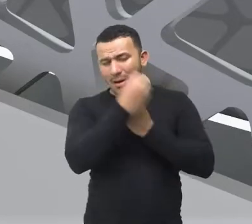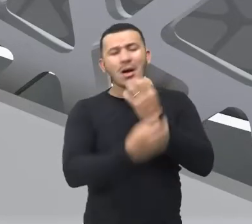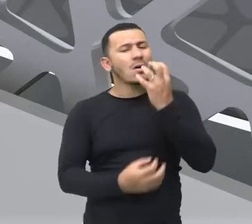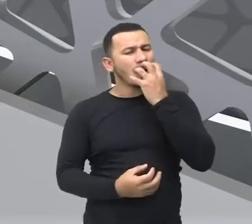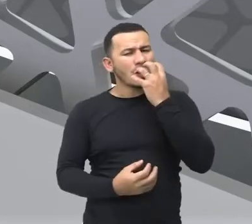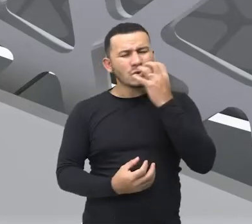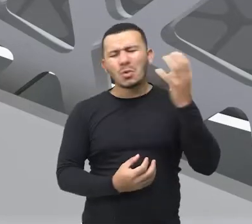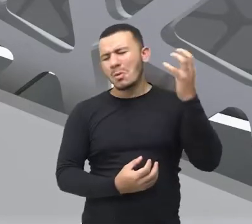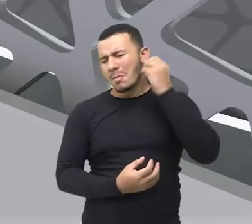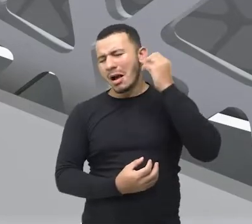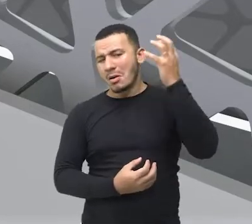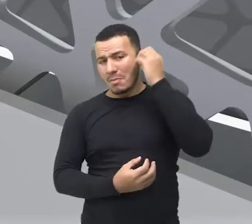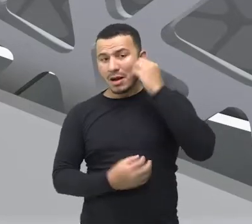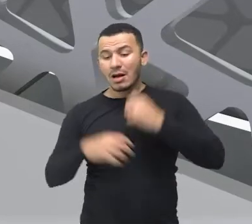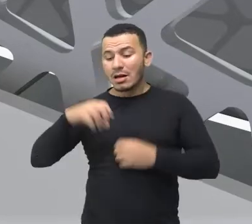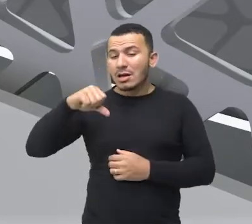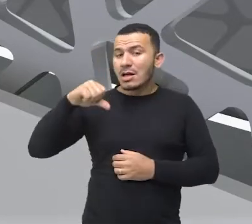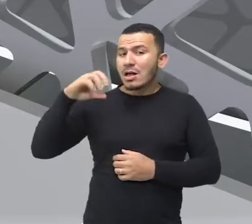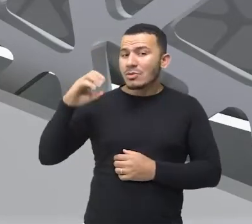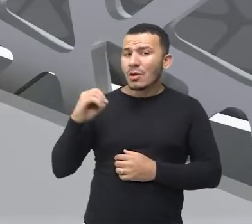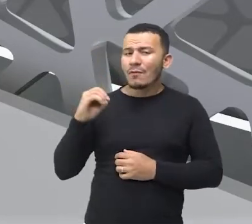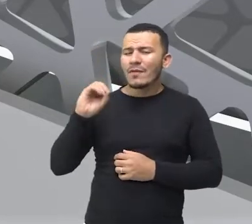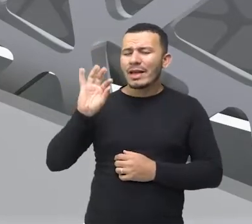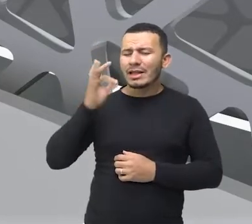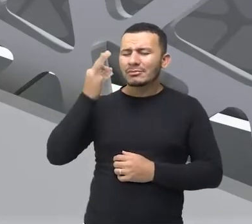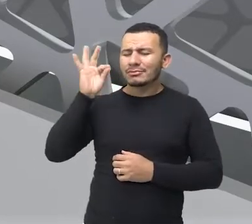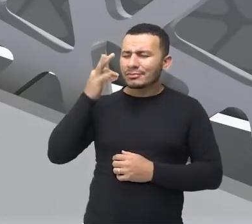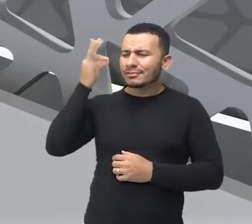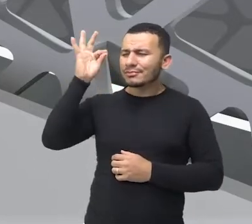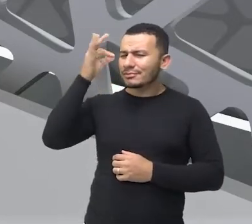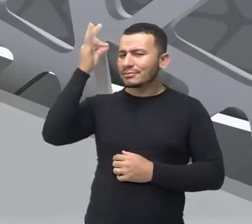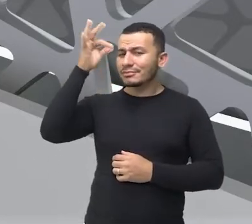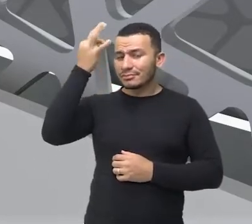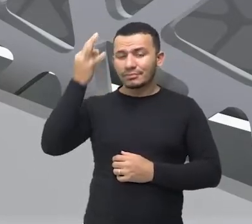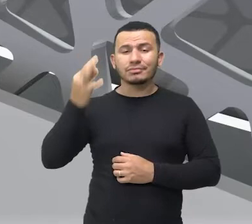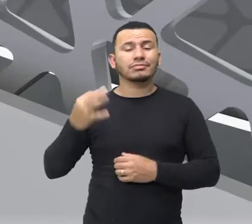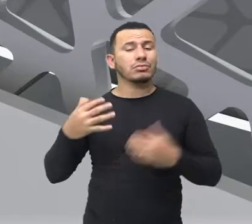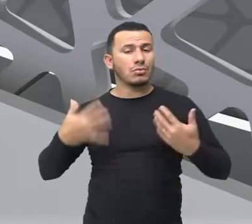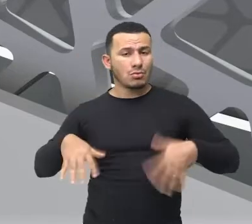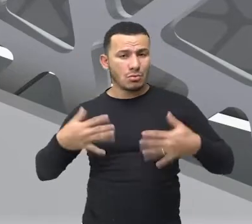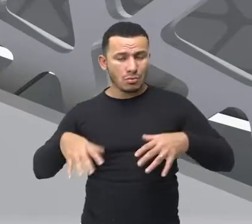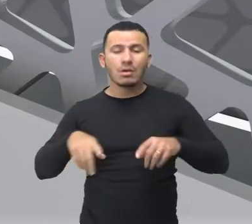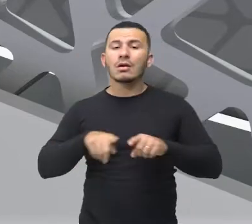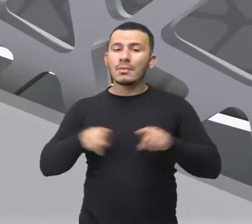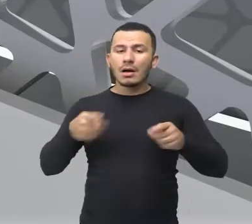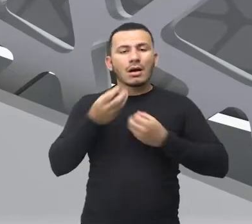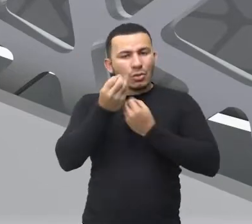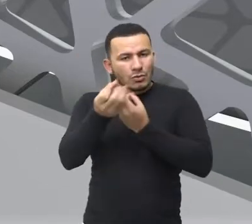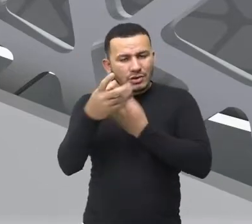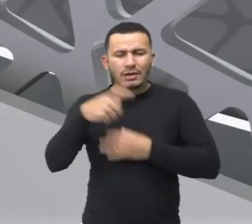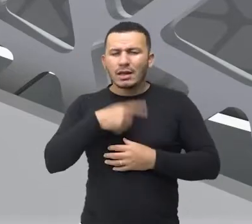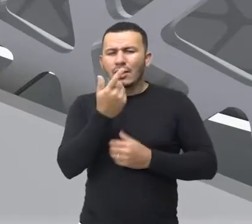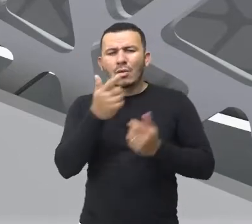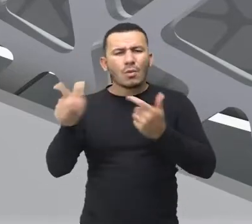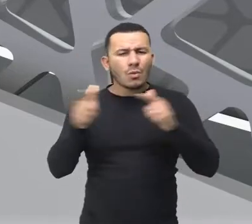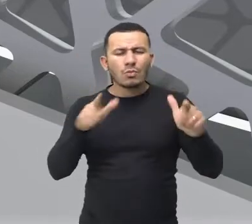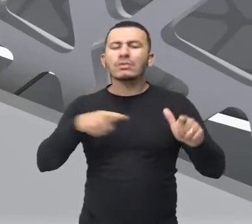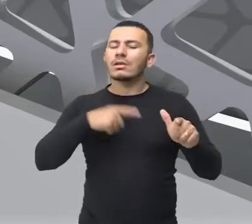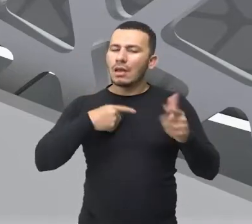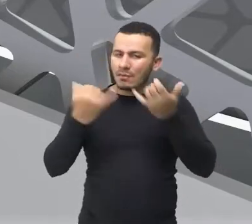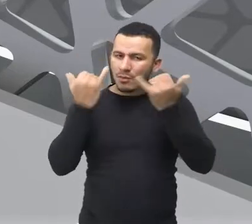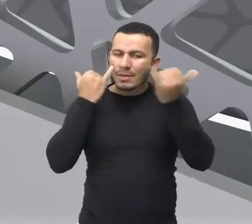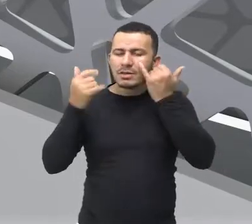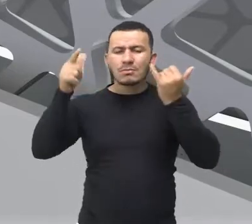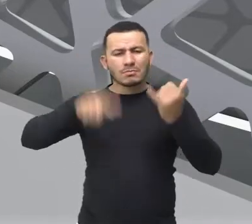rosto, certo? E, claro, a notícia também apresenta outros detalhes, outras informações, além